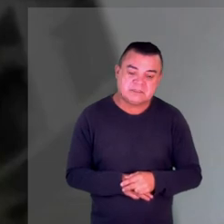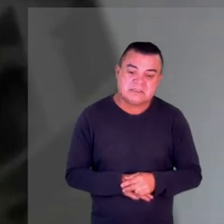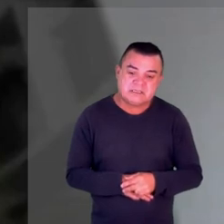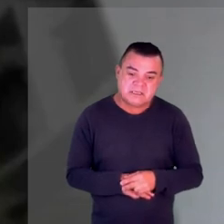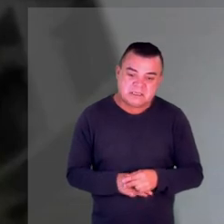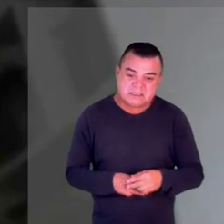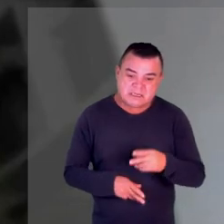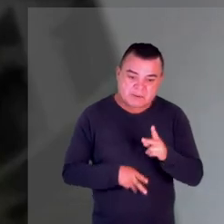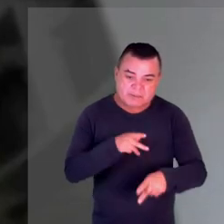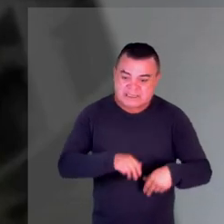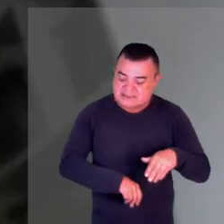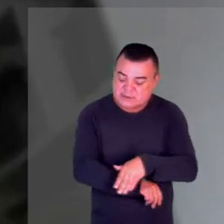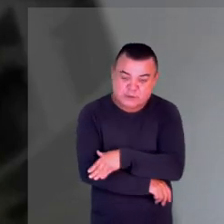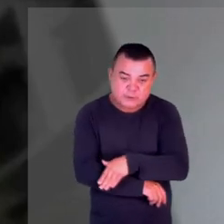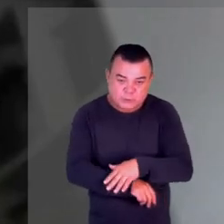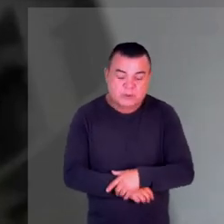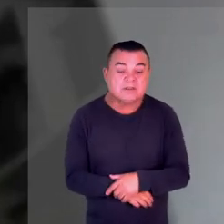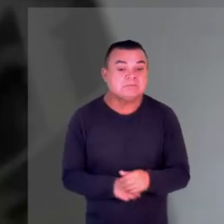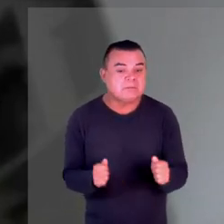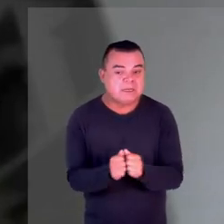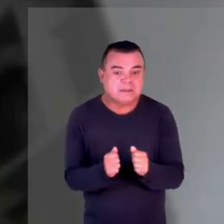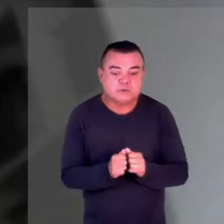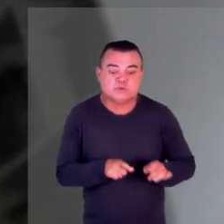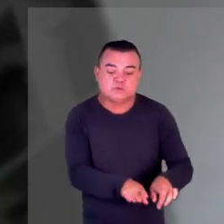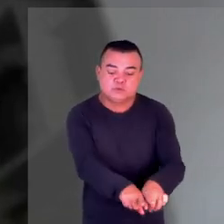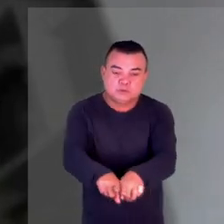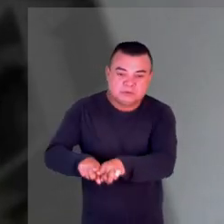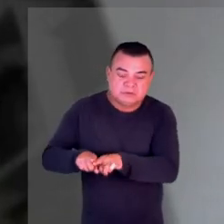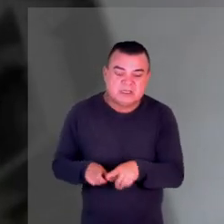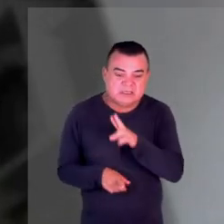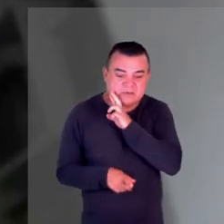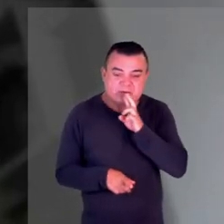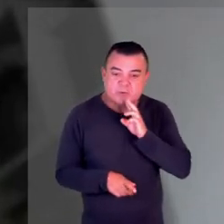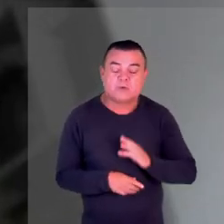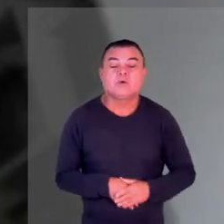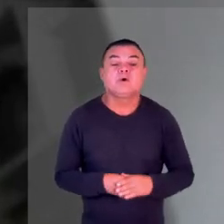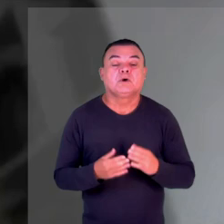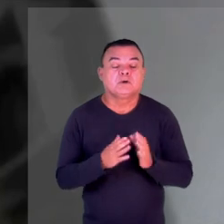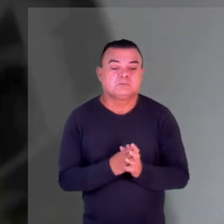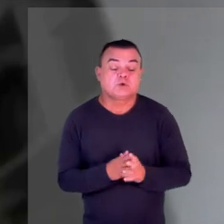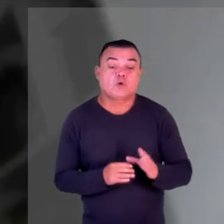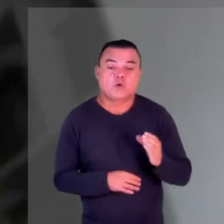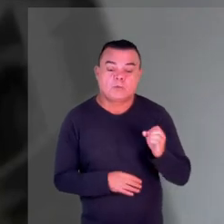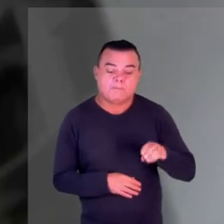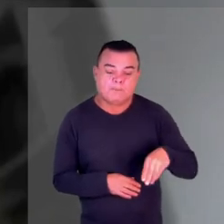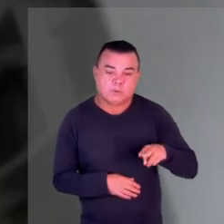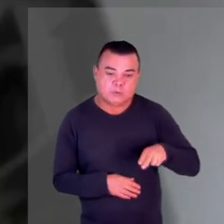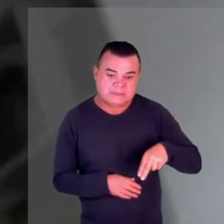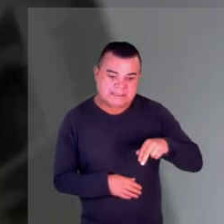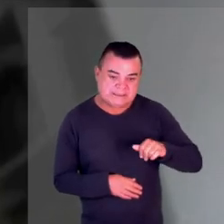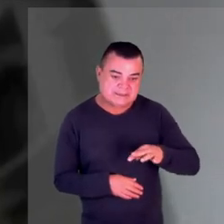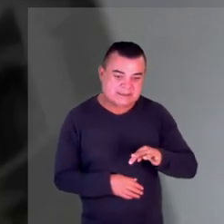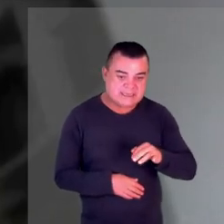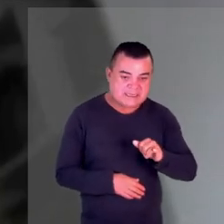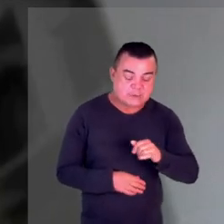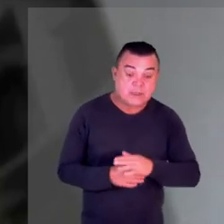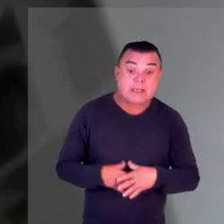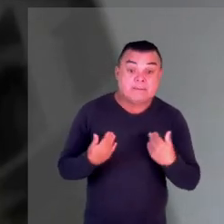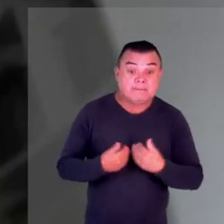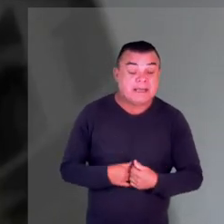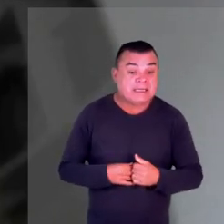nós trabalhamos inclusive para que eh crianças e adolescentes que estão em situação de rua também pudessem acessar esses